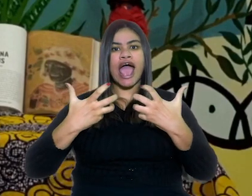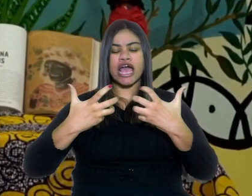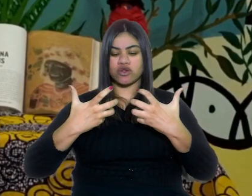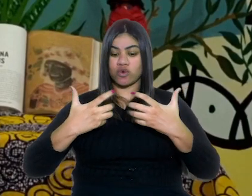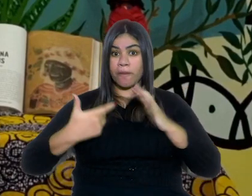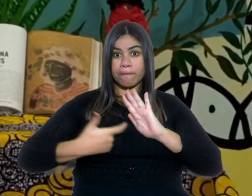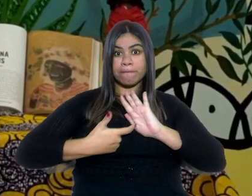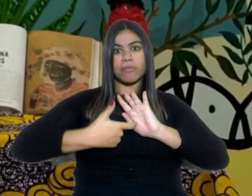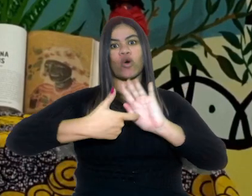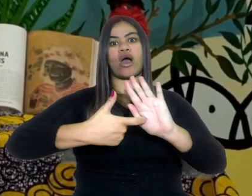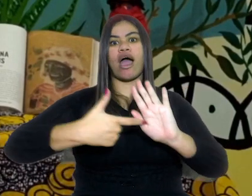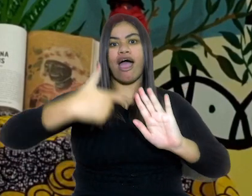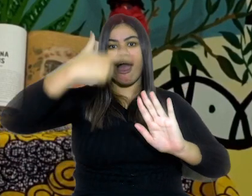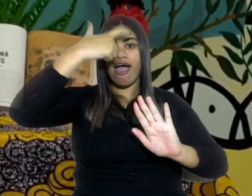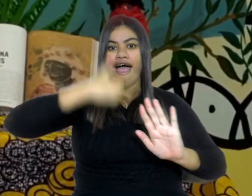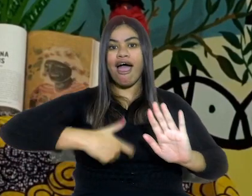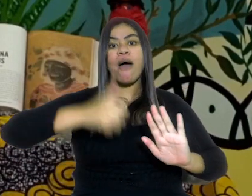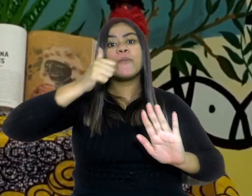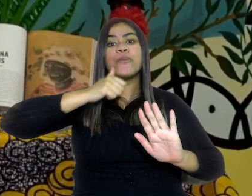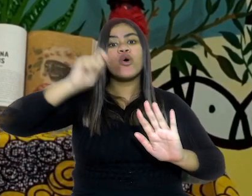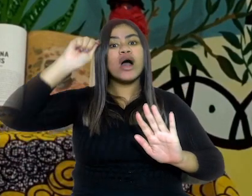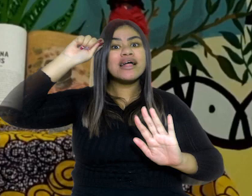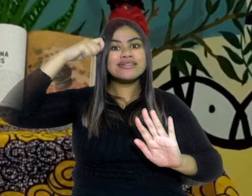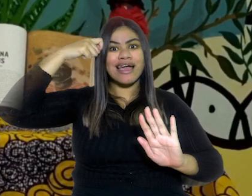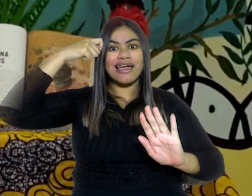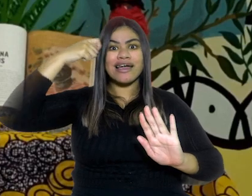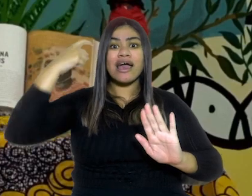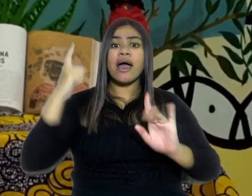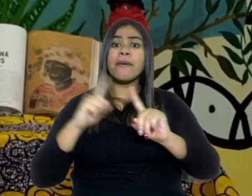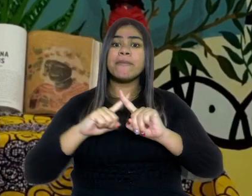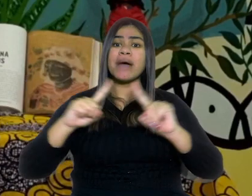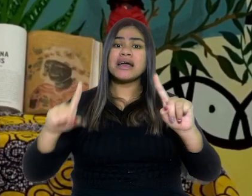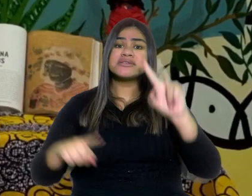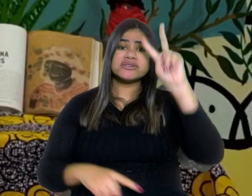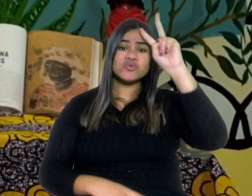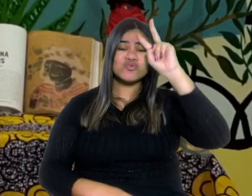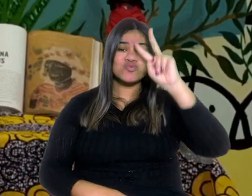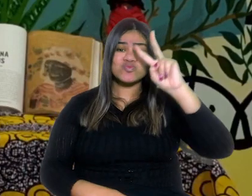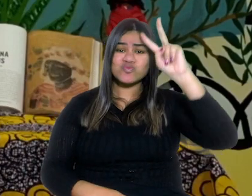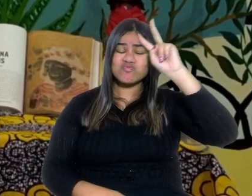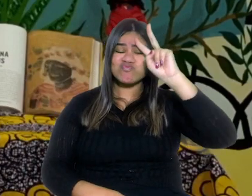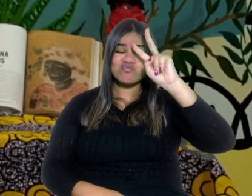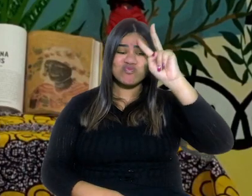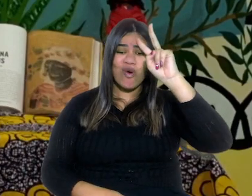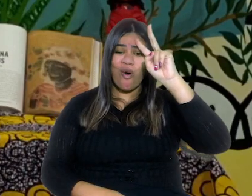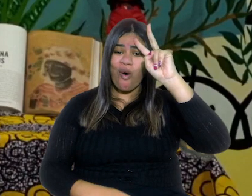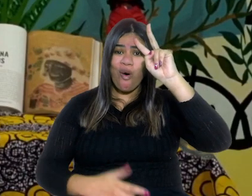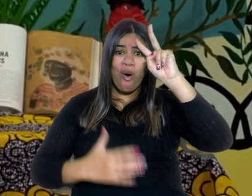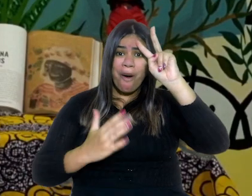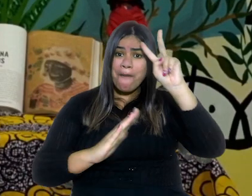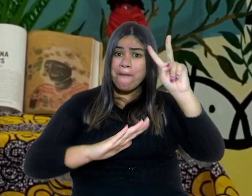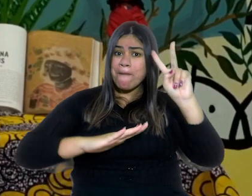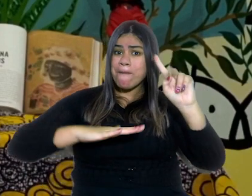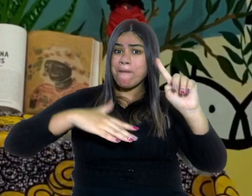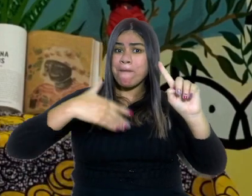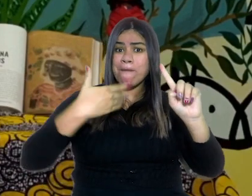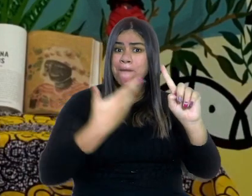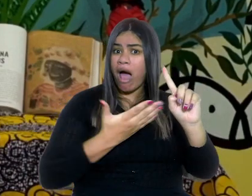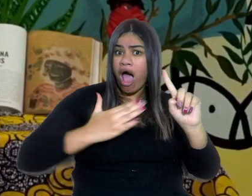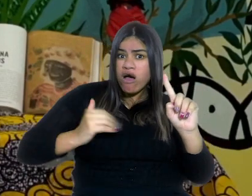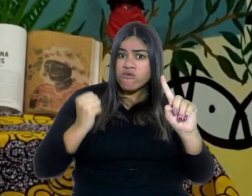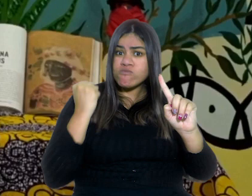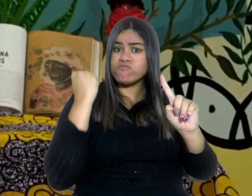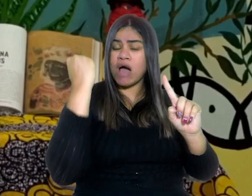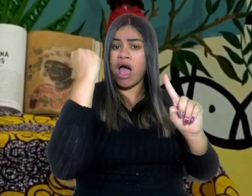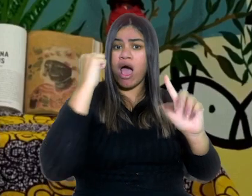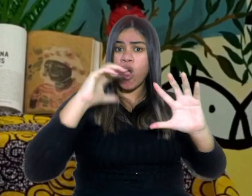me manifestar como mulher negra, mas era uma história que não exaltava